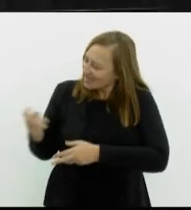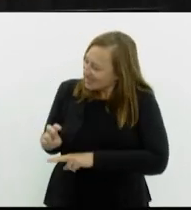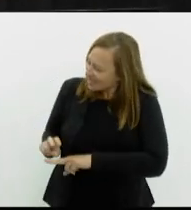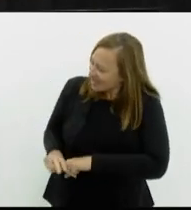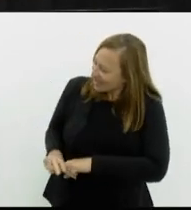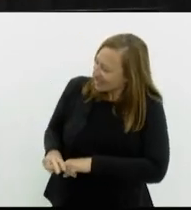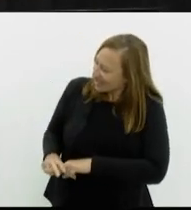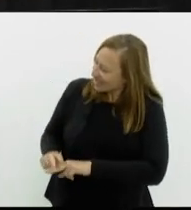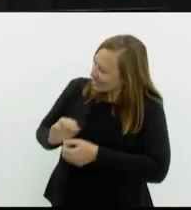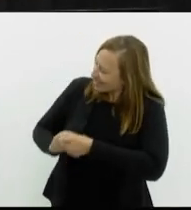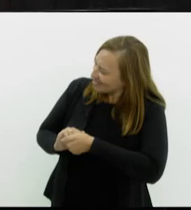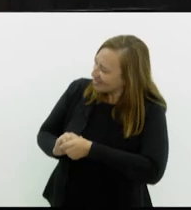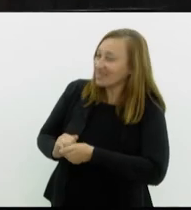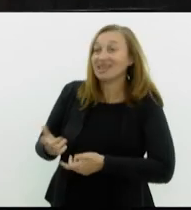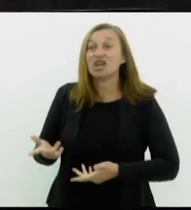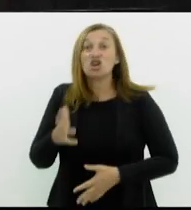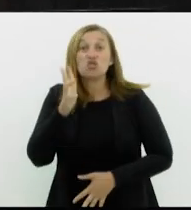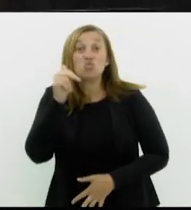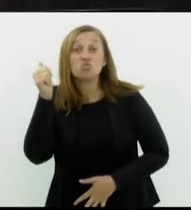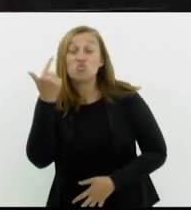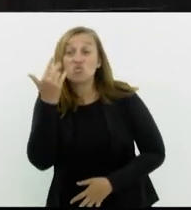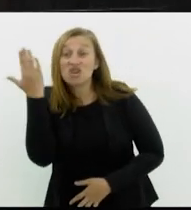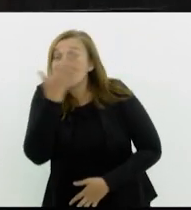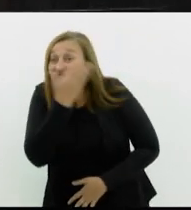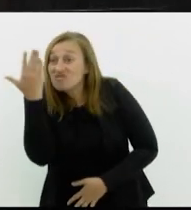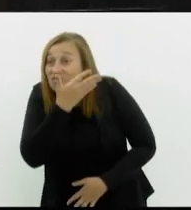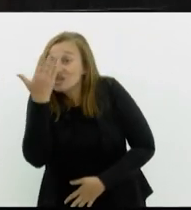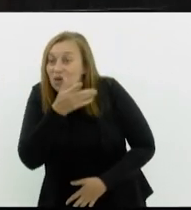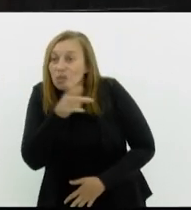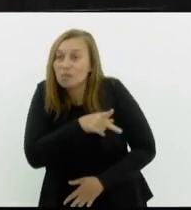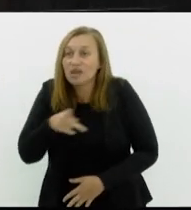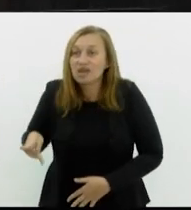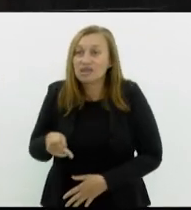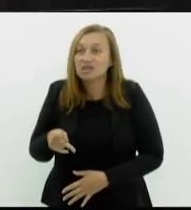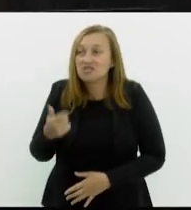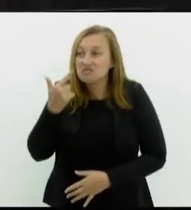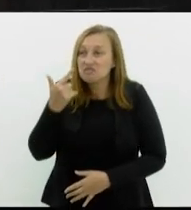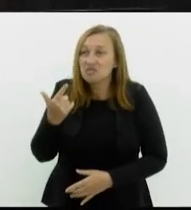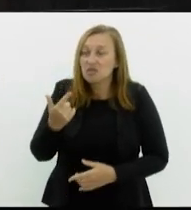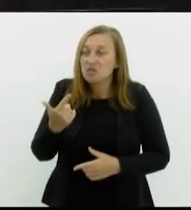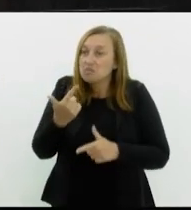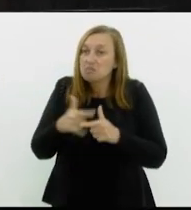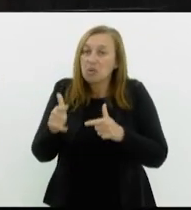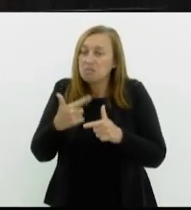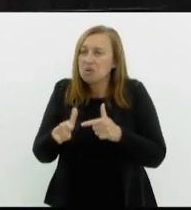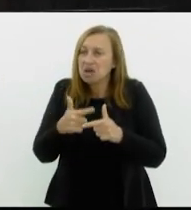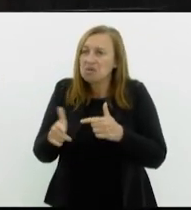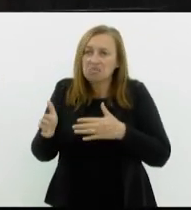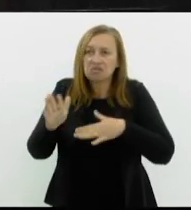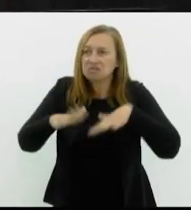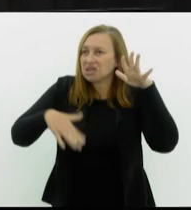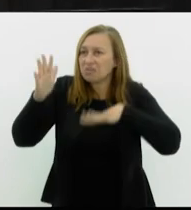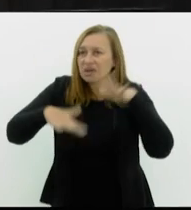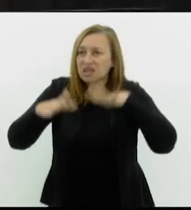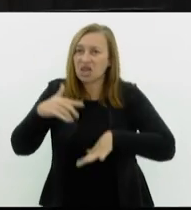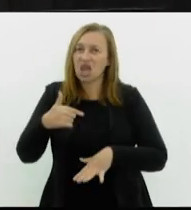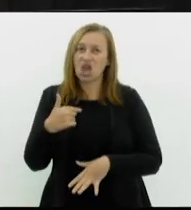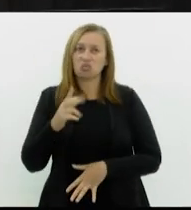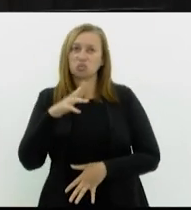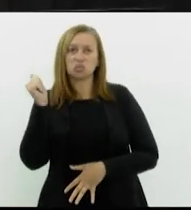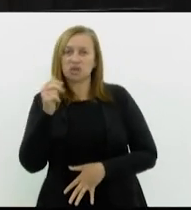e não sei o quê. Nunca vi o presidente enfrentar um problema, pior que fosse, e eu nunca levo coisa boa,